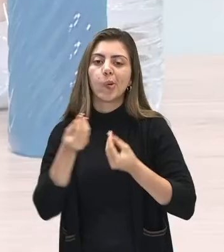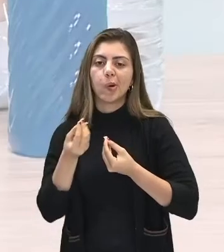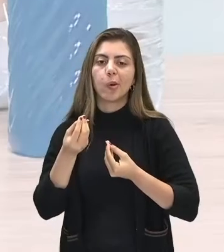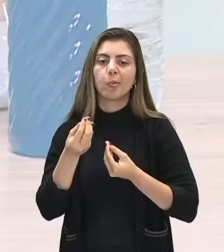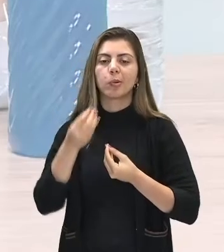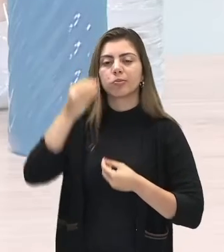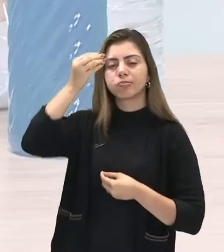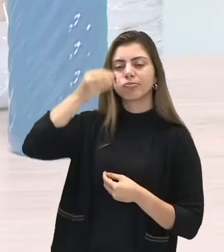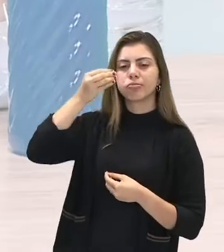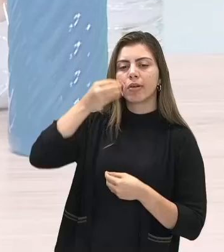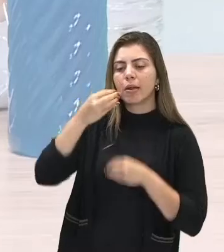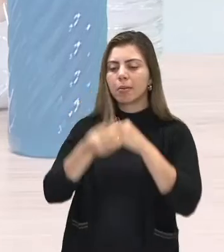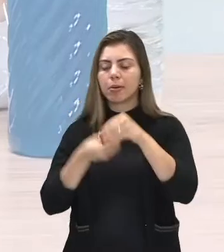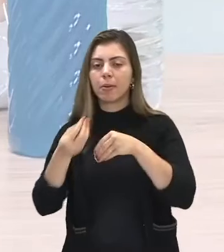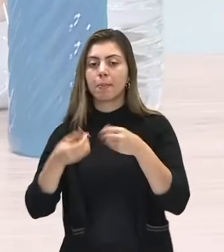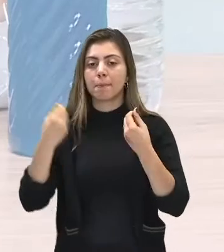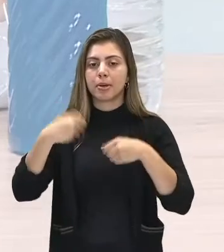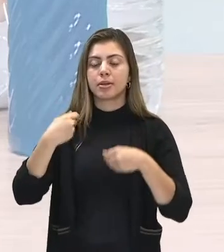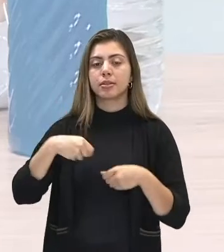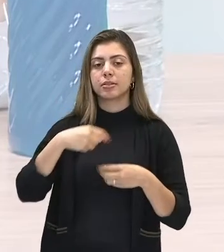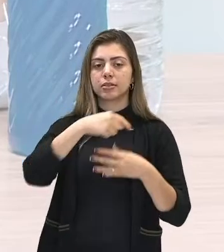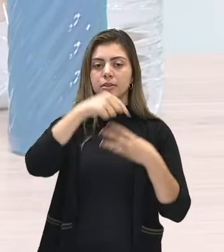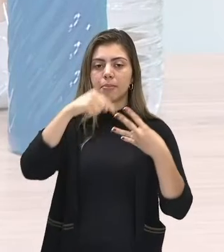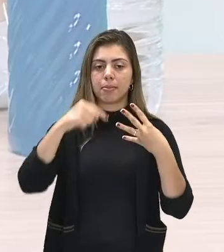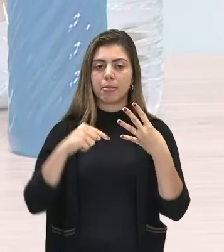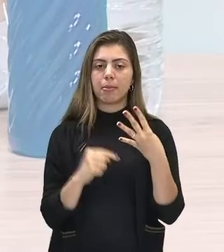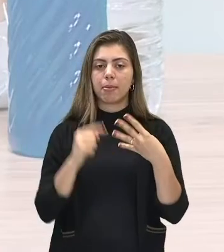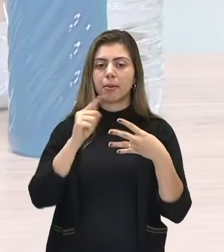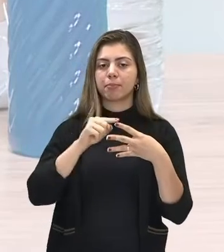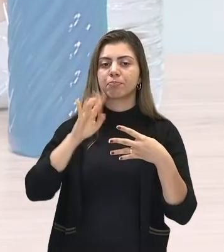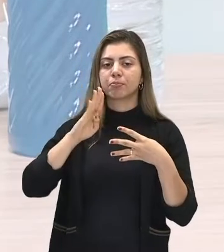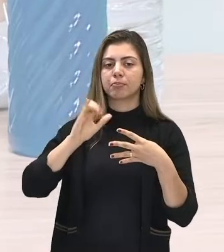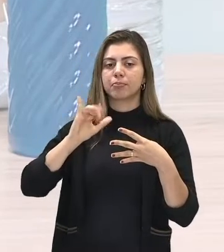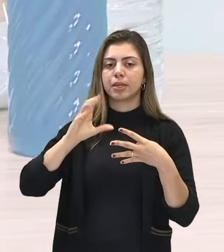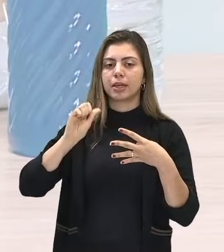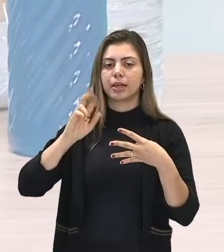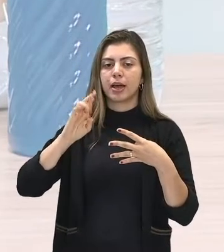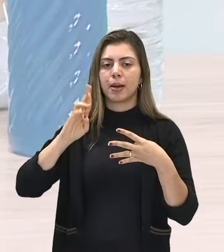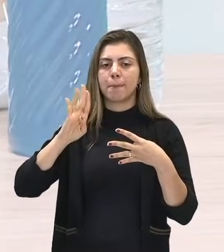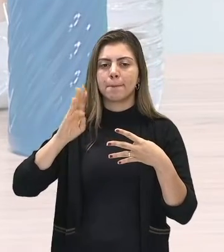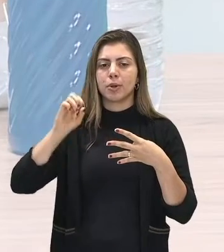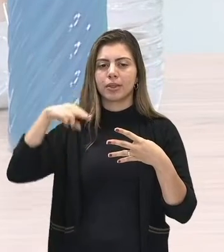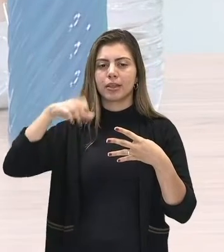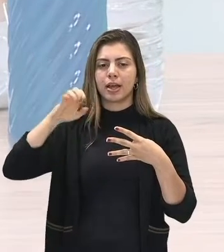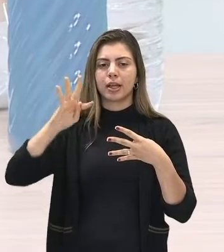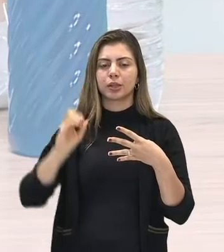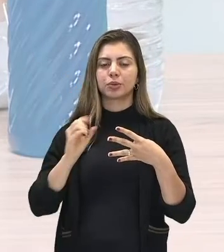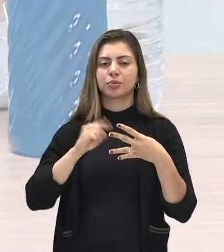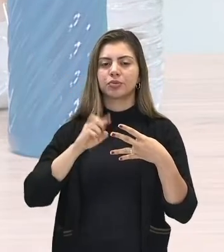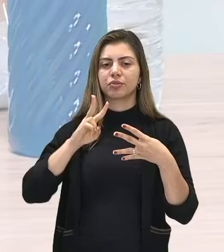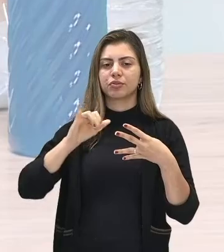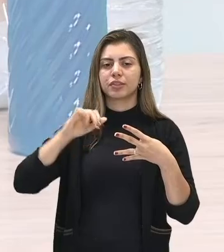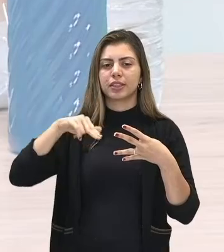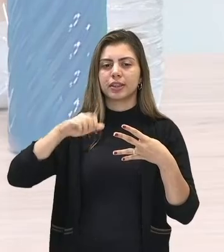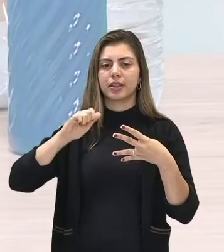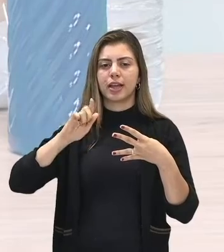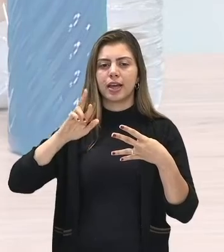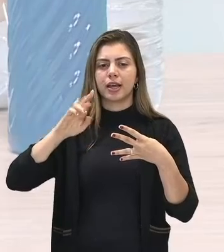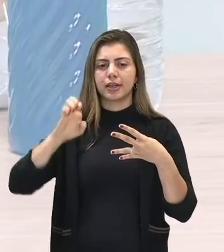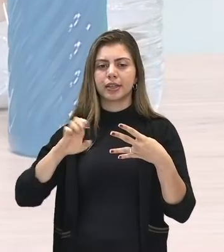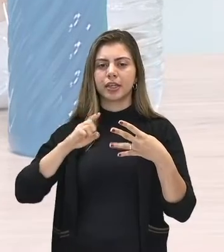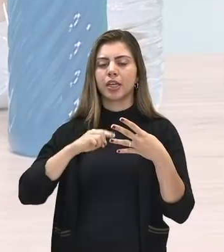necessários materiais básicos como bicarbonato de sódio, vinagre, corante